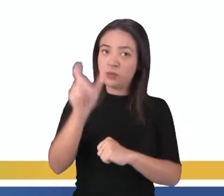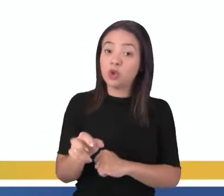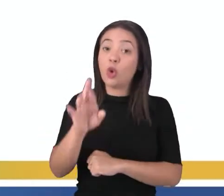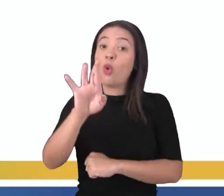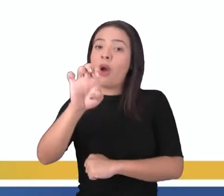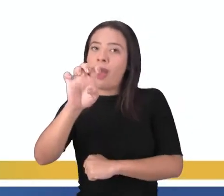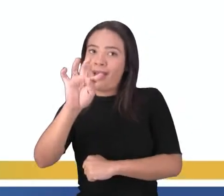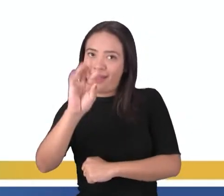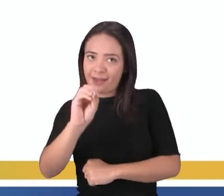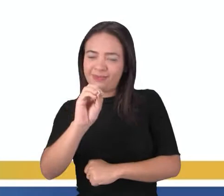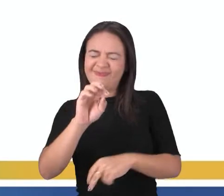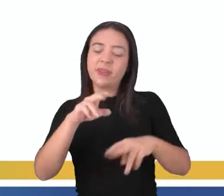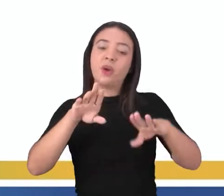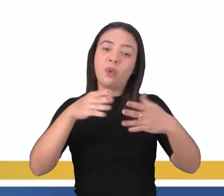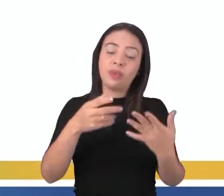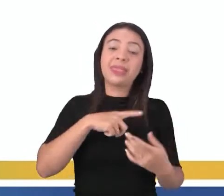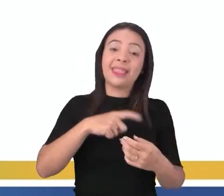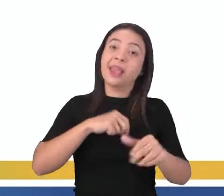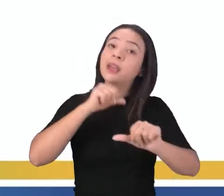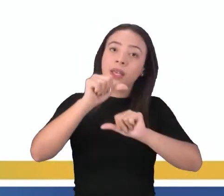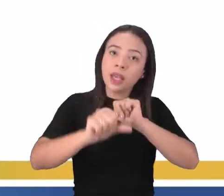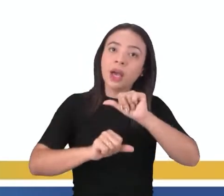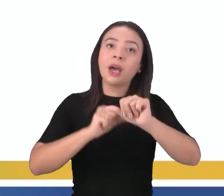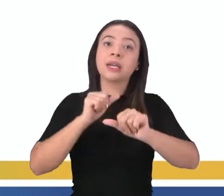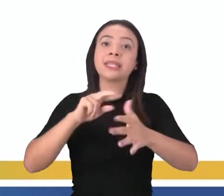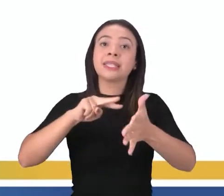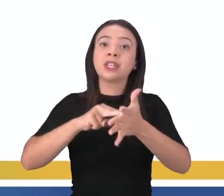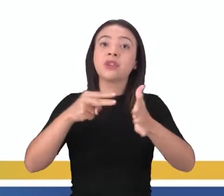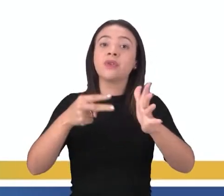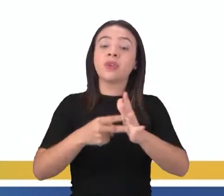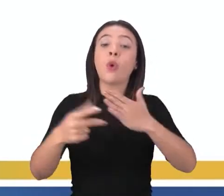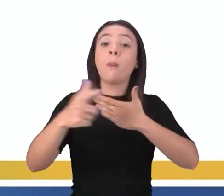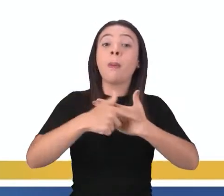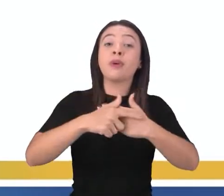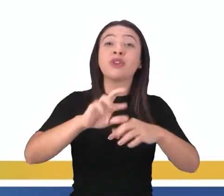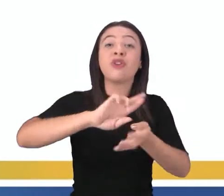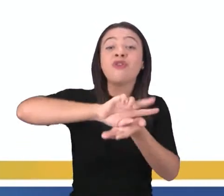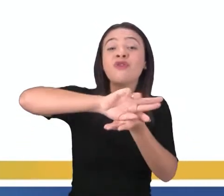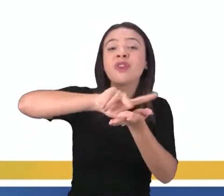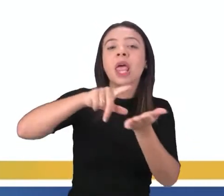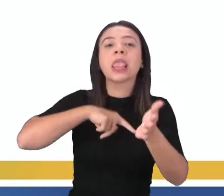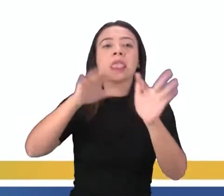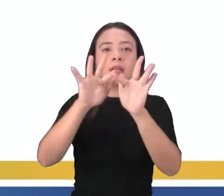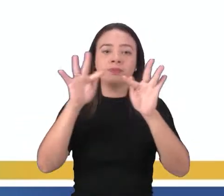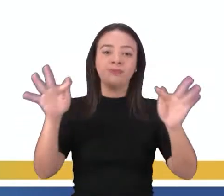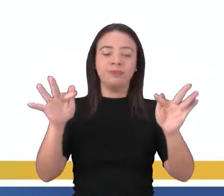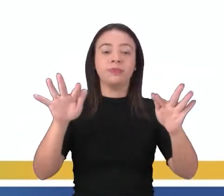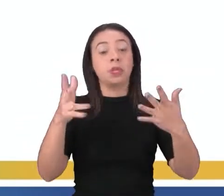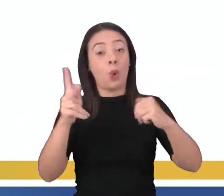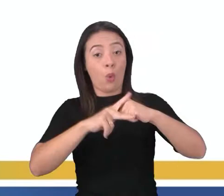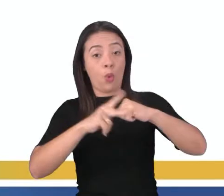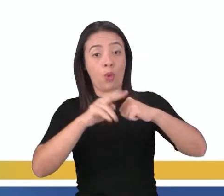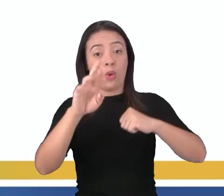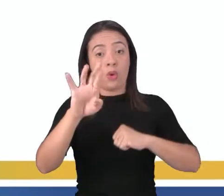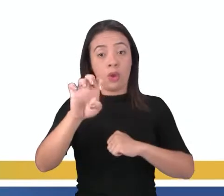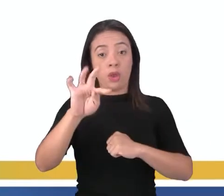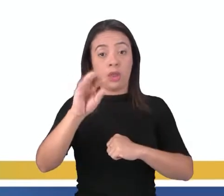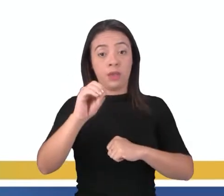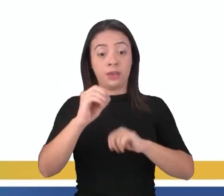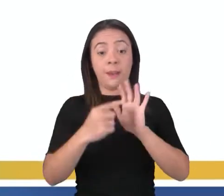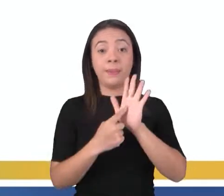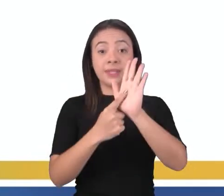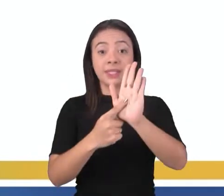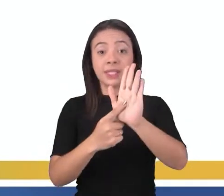reto. Essa variação indica a função diversa que eles desempenham na oração. Pronome reto marca o sujeito